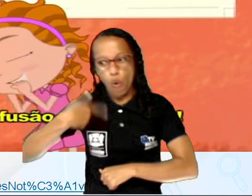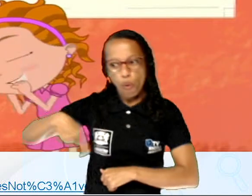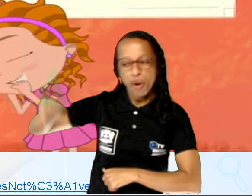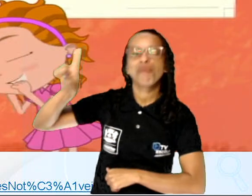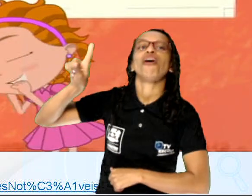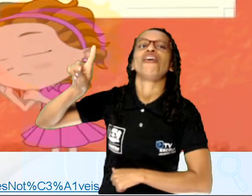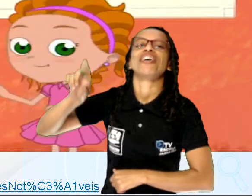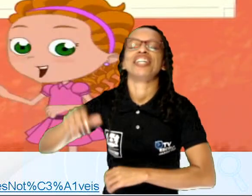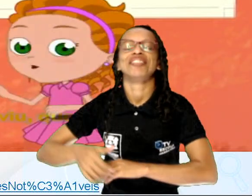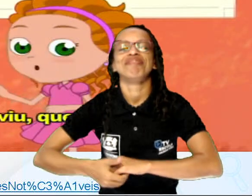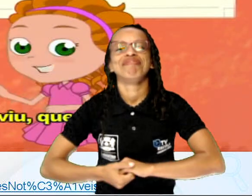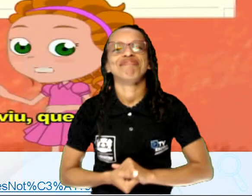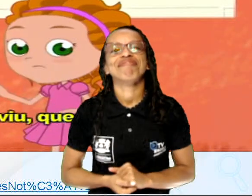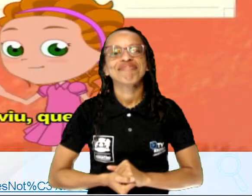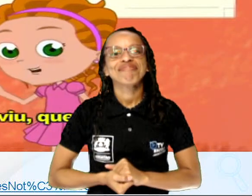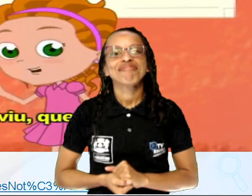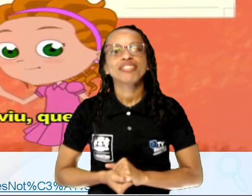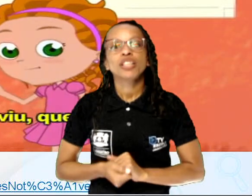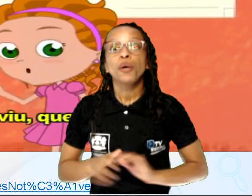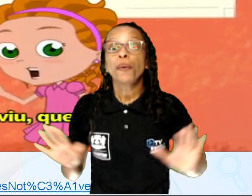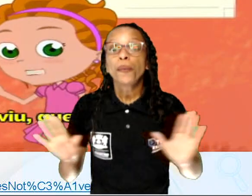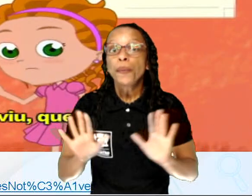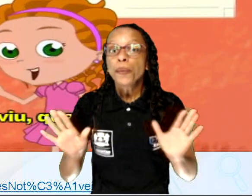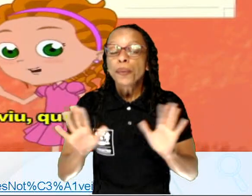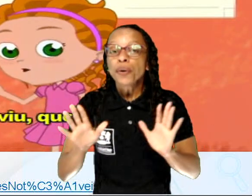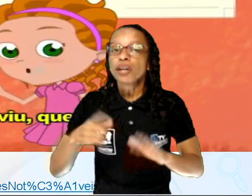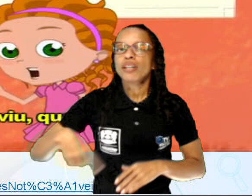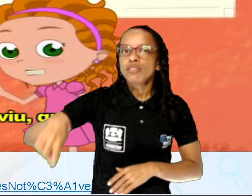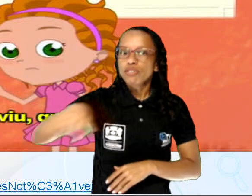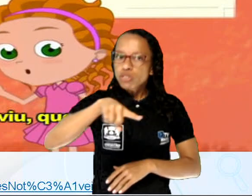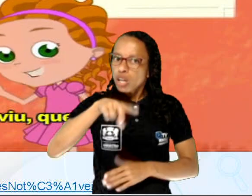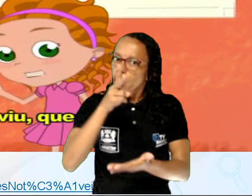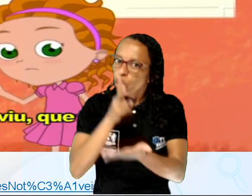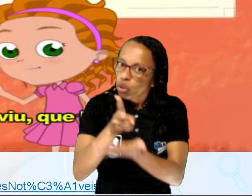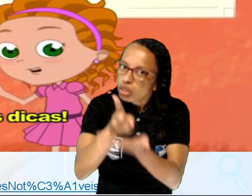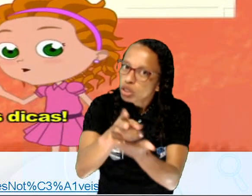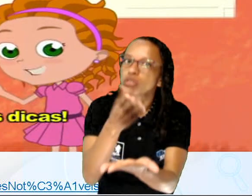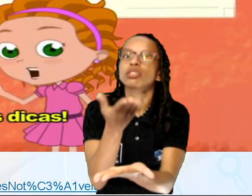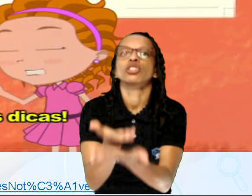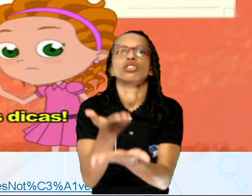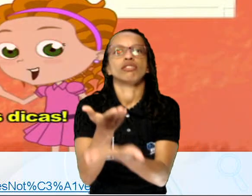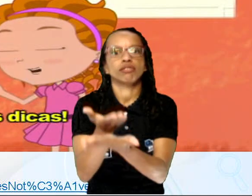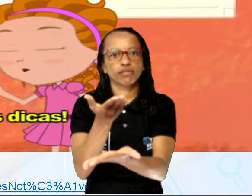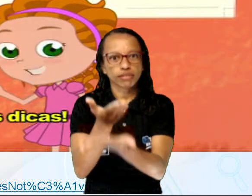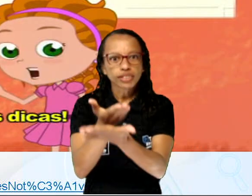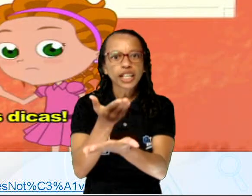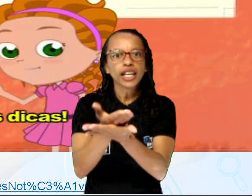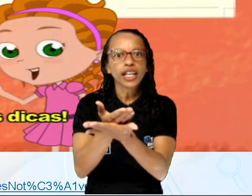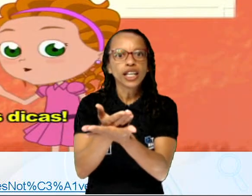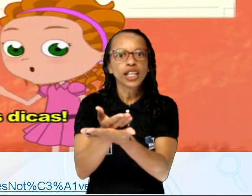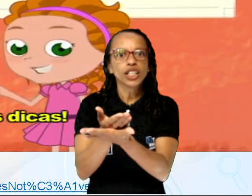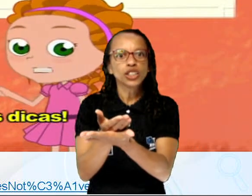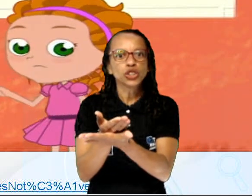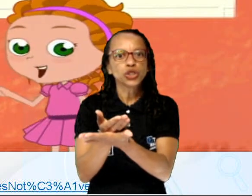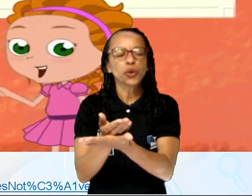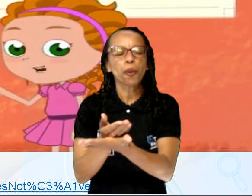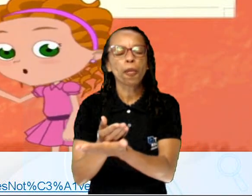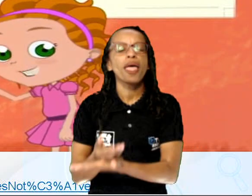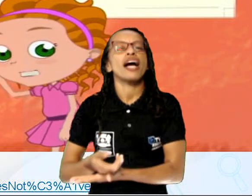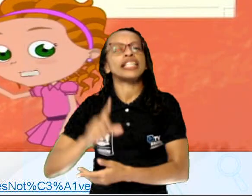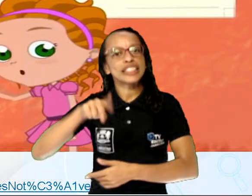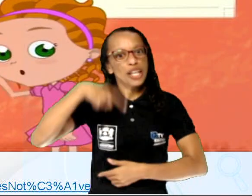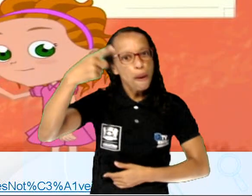maior ainda. E você aí, continue estudando, viu? Que logo eu estarei de volta com outras